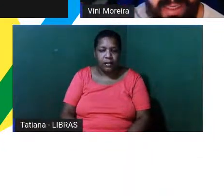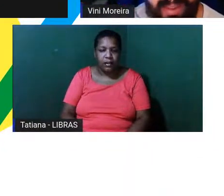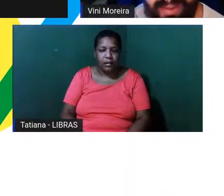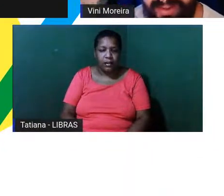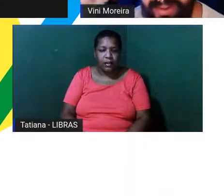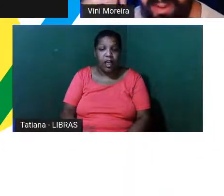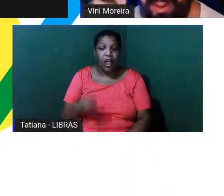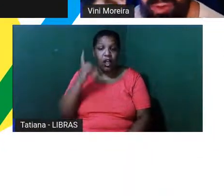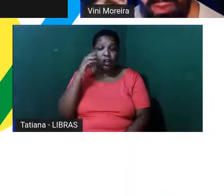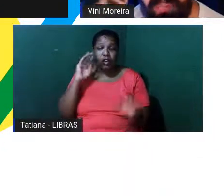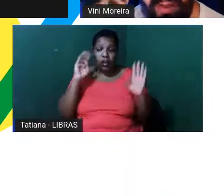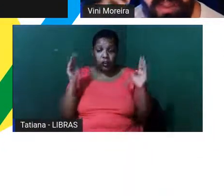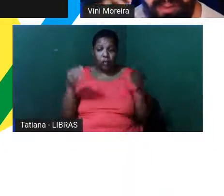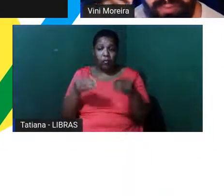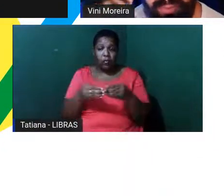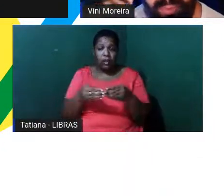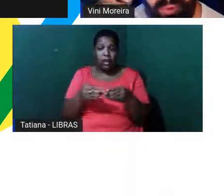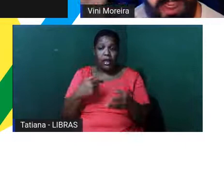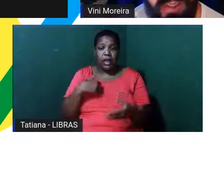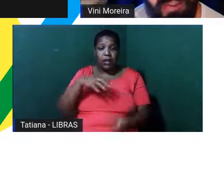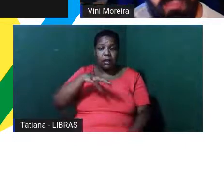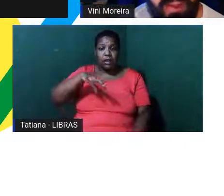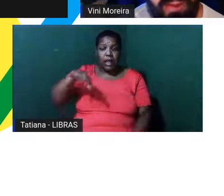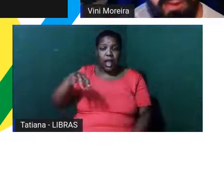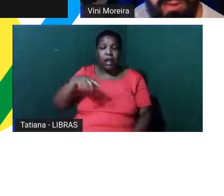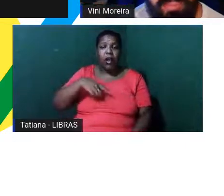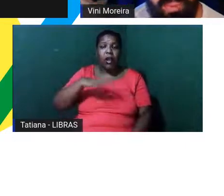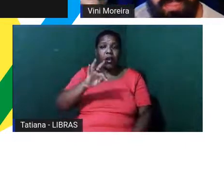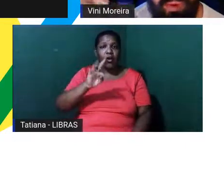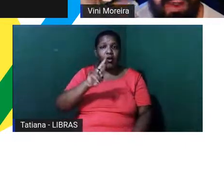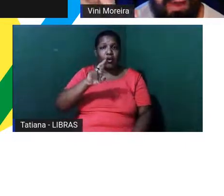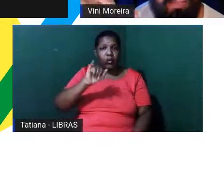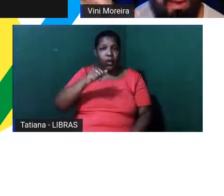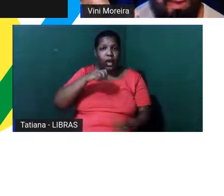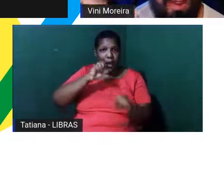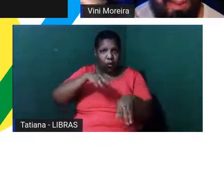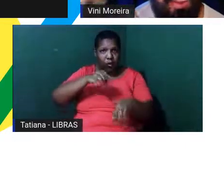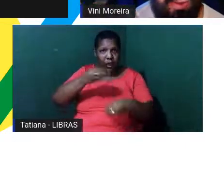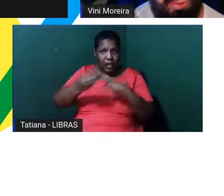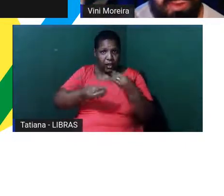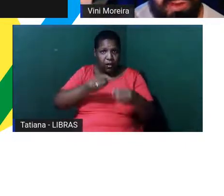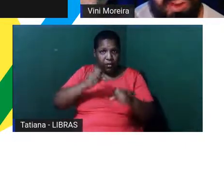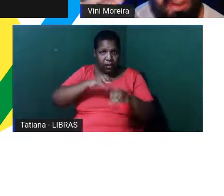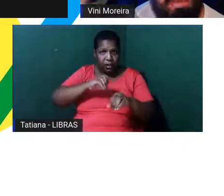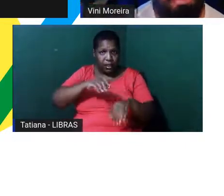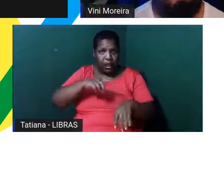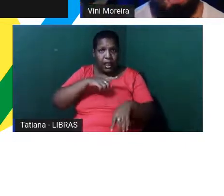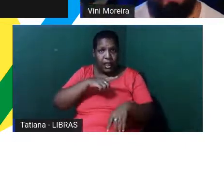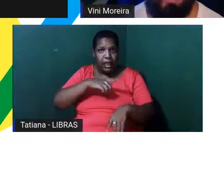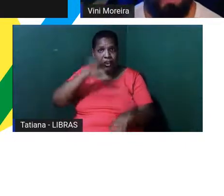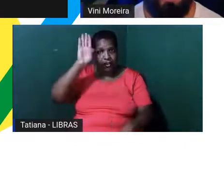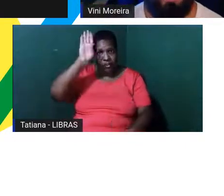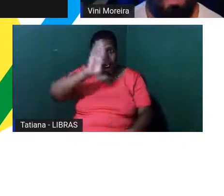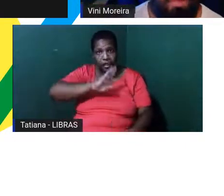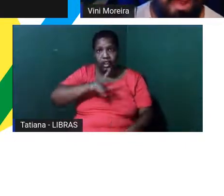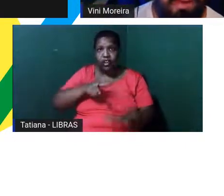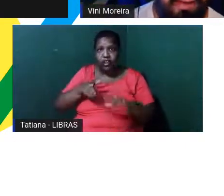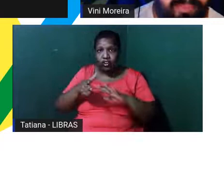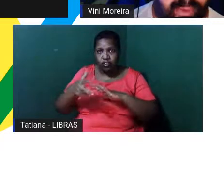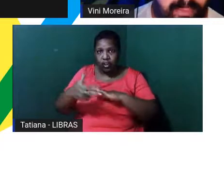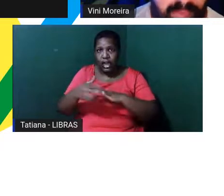avisar eu separei tutoriais também de do programa gratuito de editar no celular